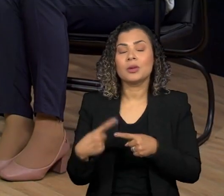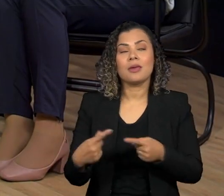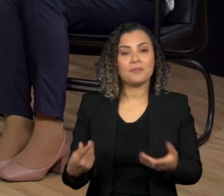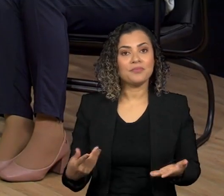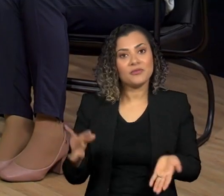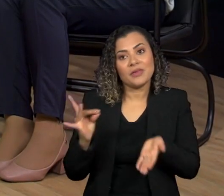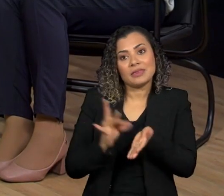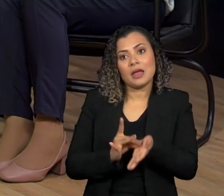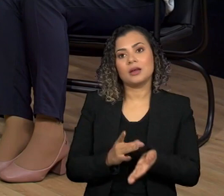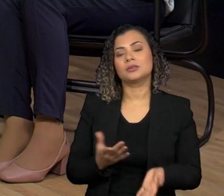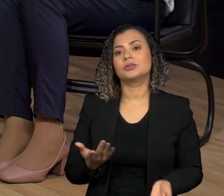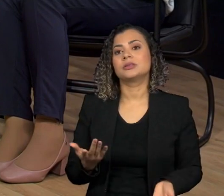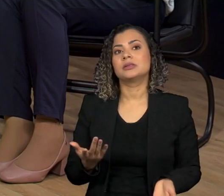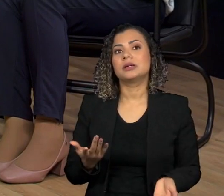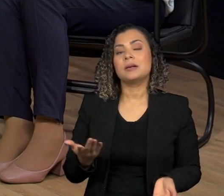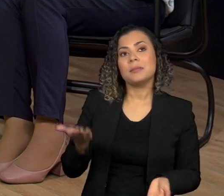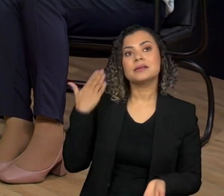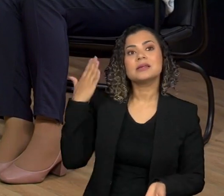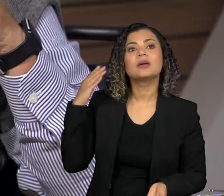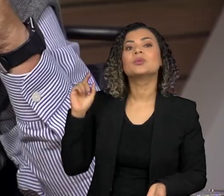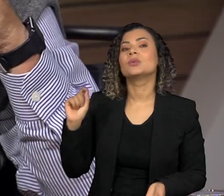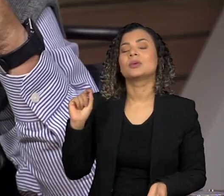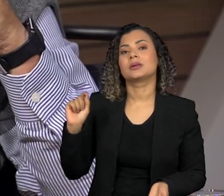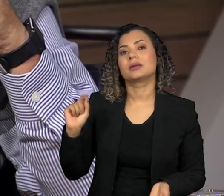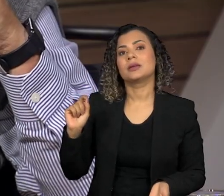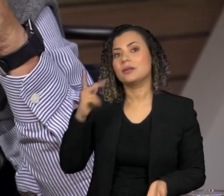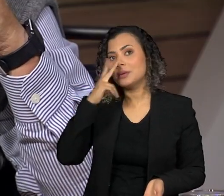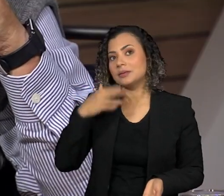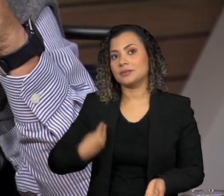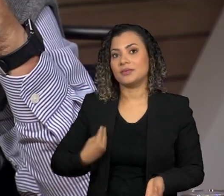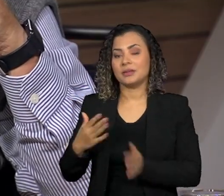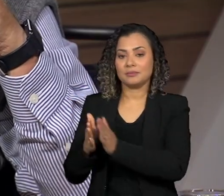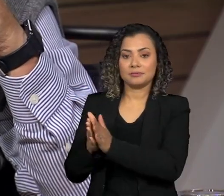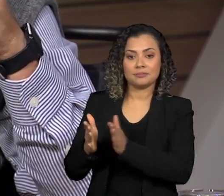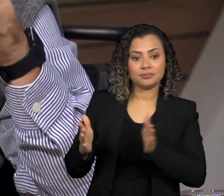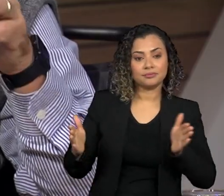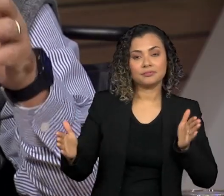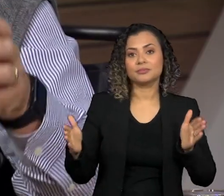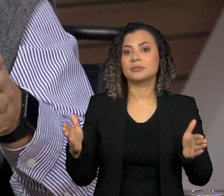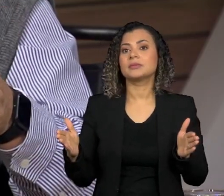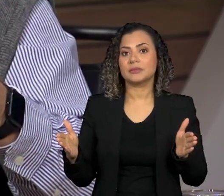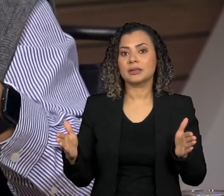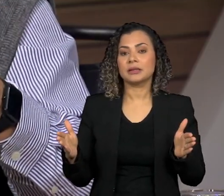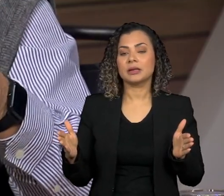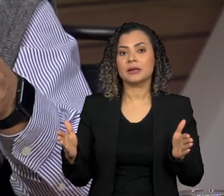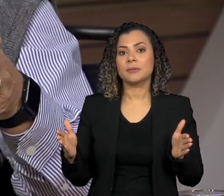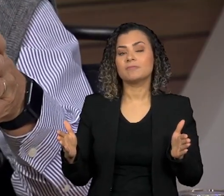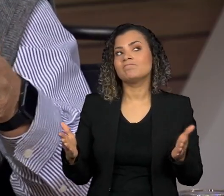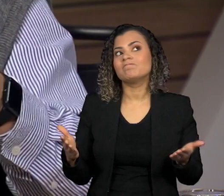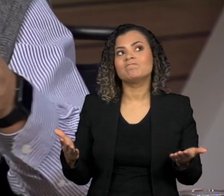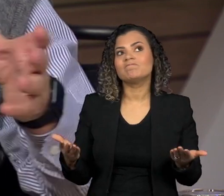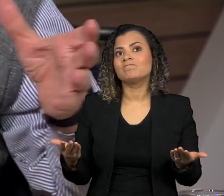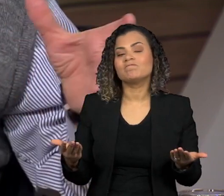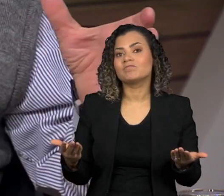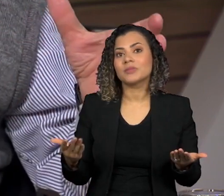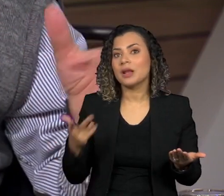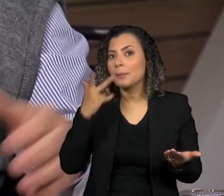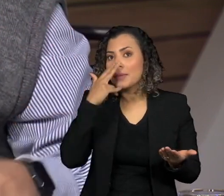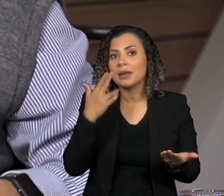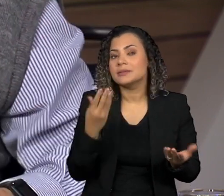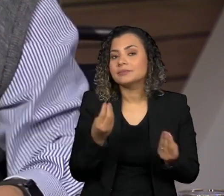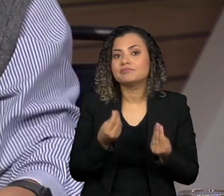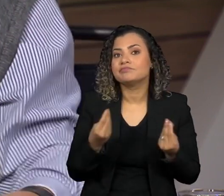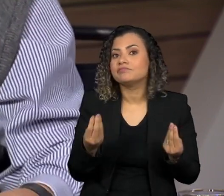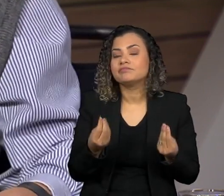na realidade, você tinha uma agenda corrida o dia inteiro e, de repente, sobrou